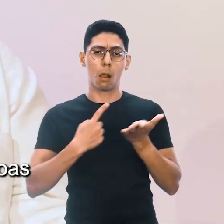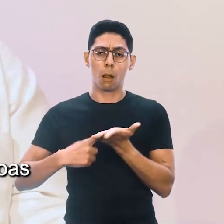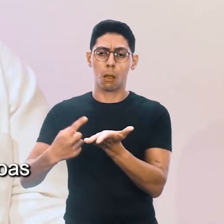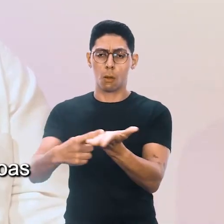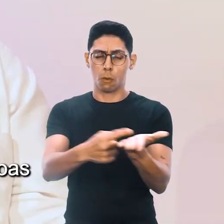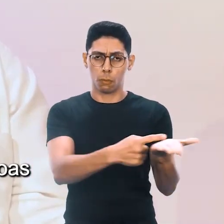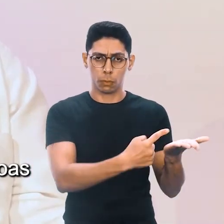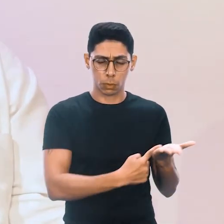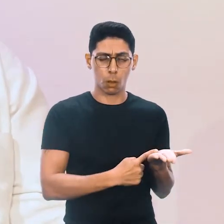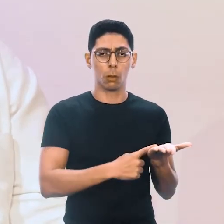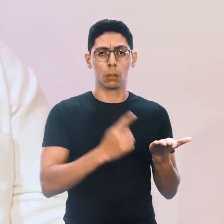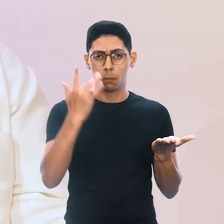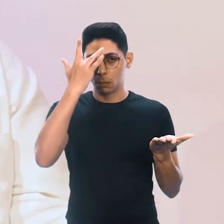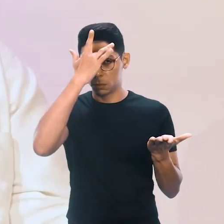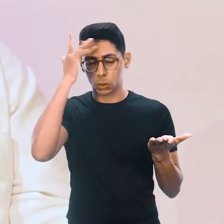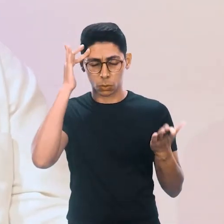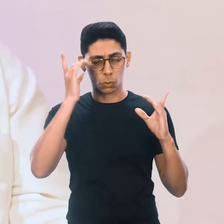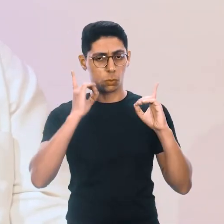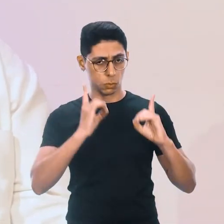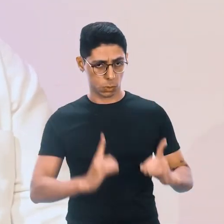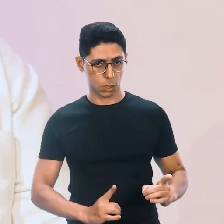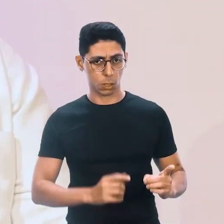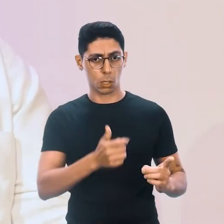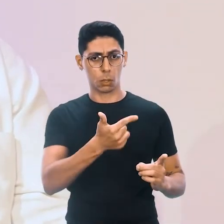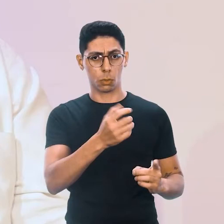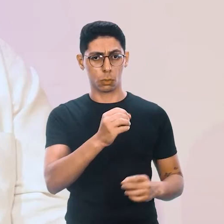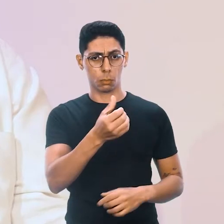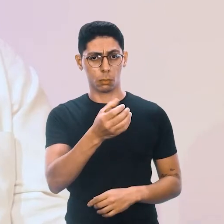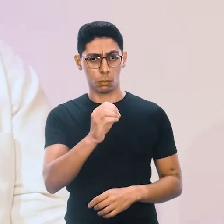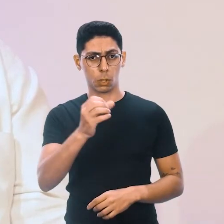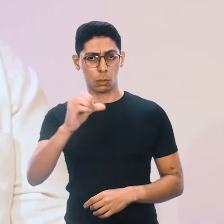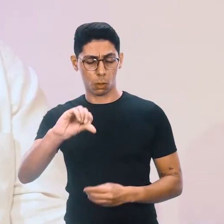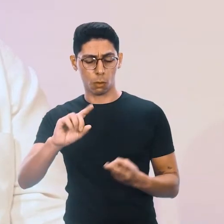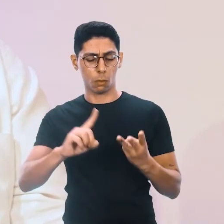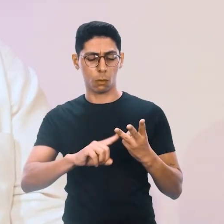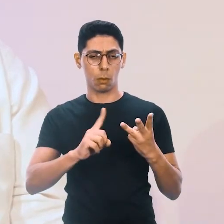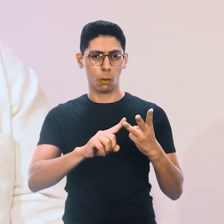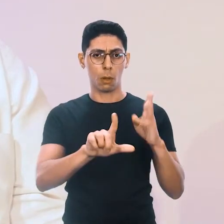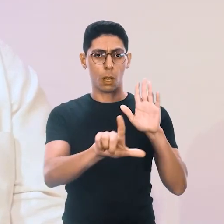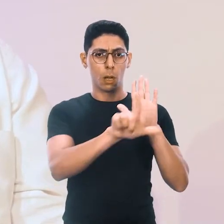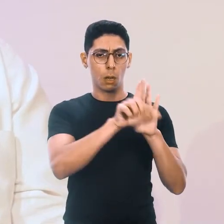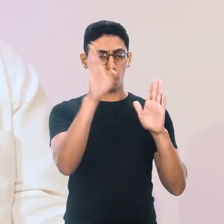das Pessoas com Deficiência em 2009, tivemos a Lei Brasileira de